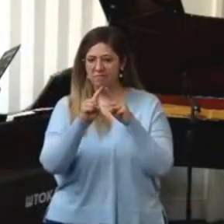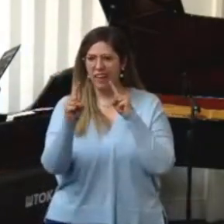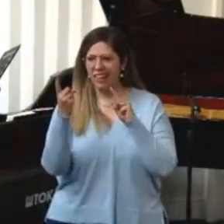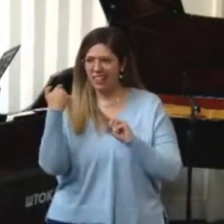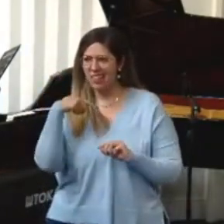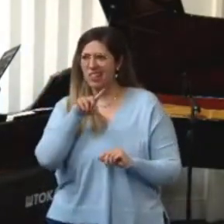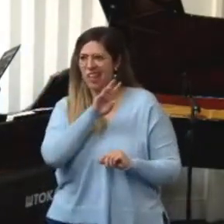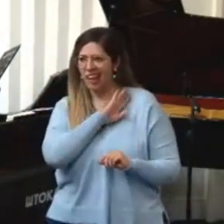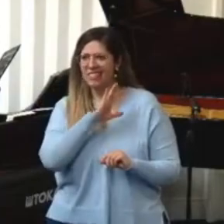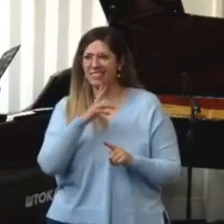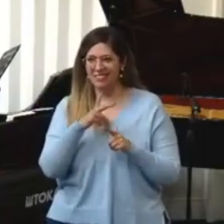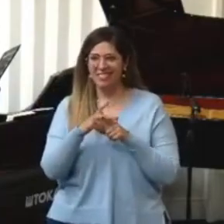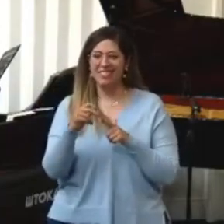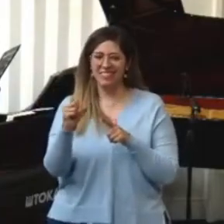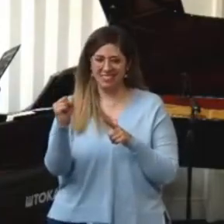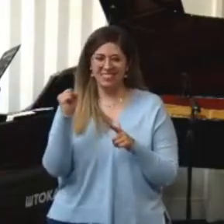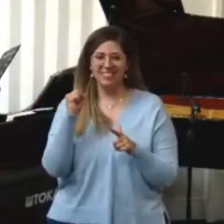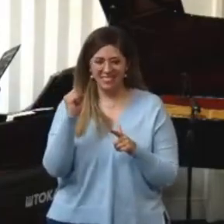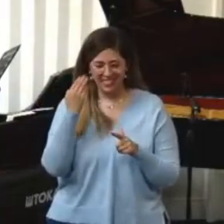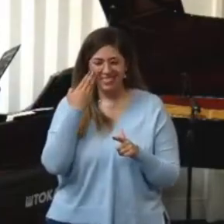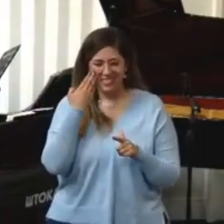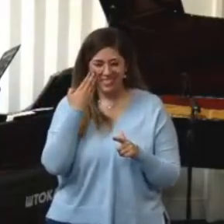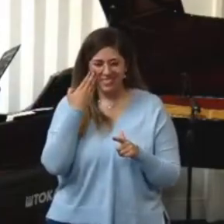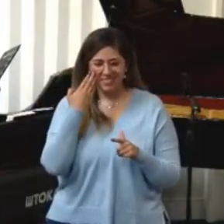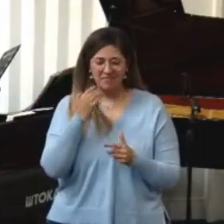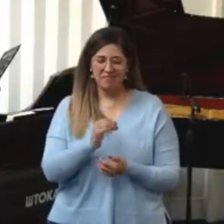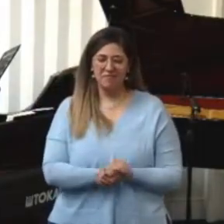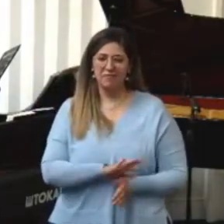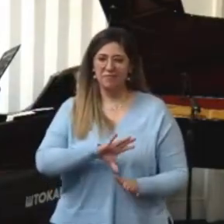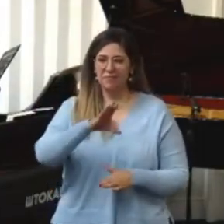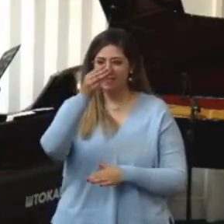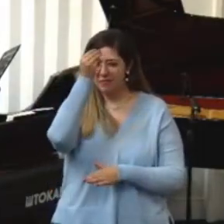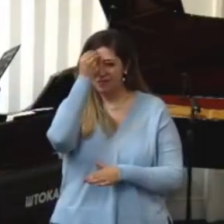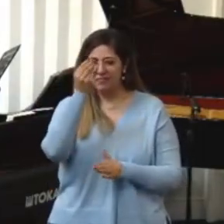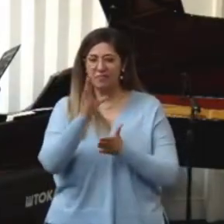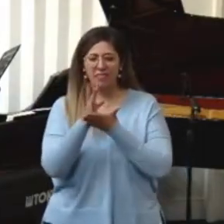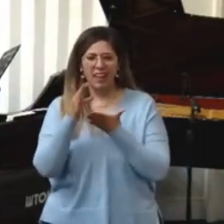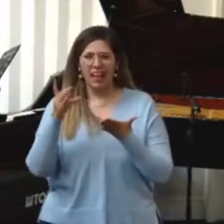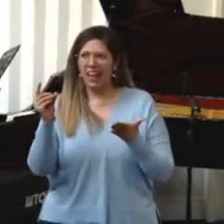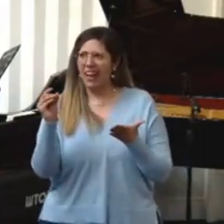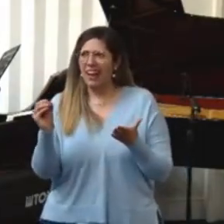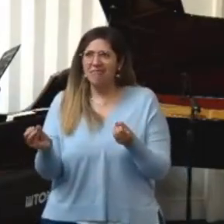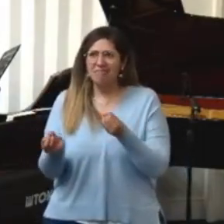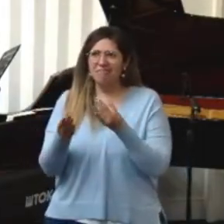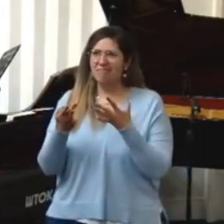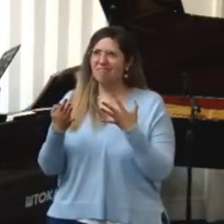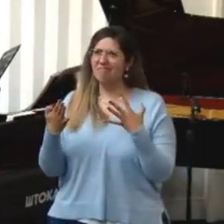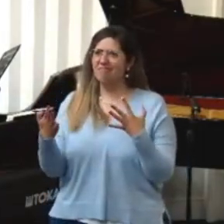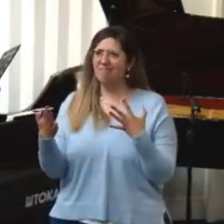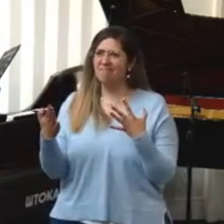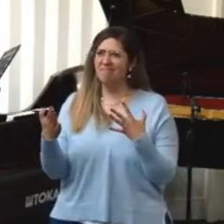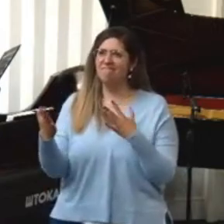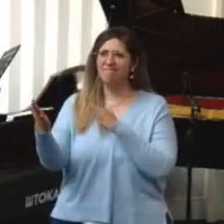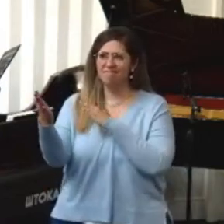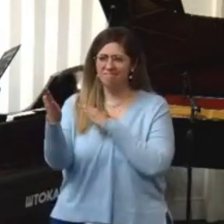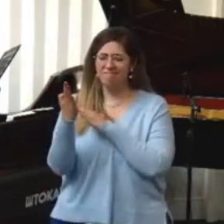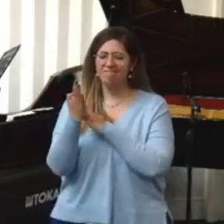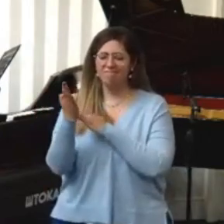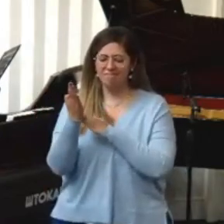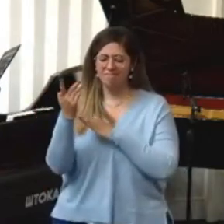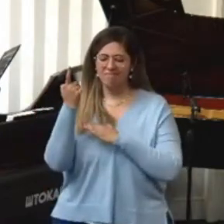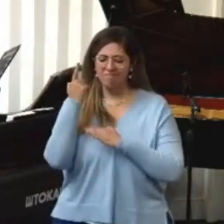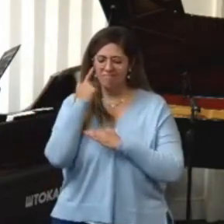vencer. A palavra de Deus é maravilhosa porque ela nos ajuda em muito a pensarmos na nossa